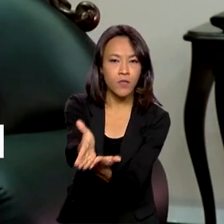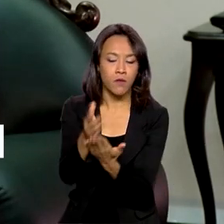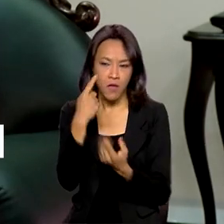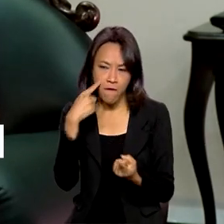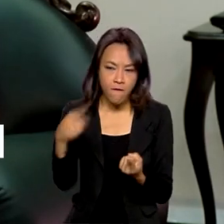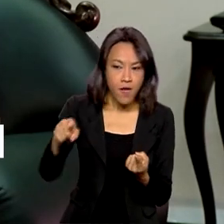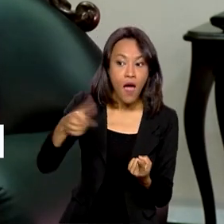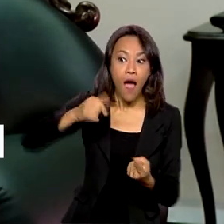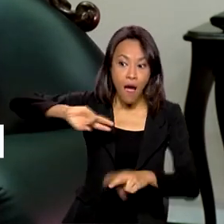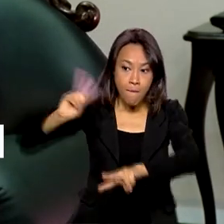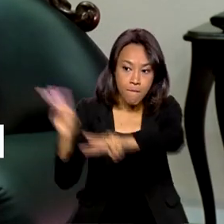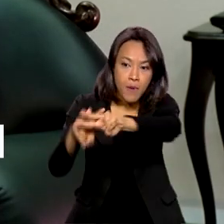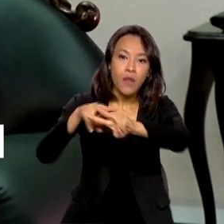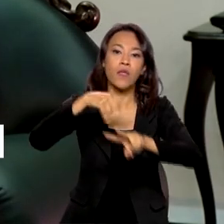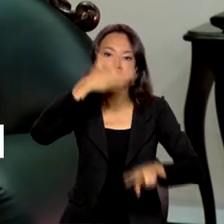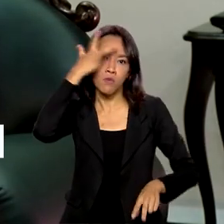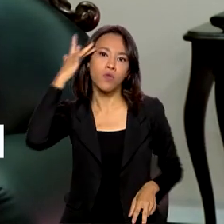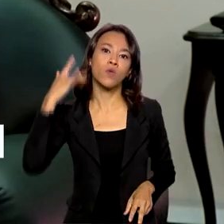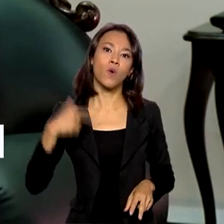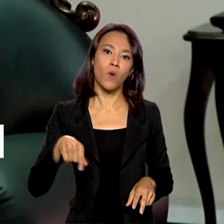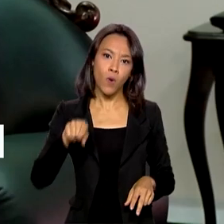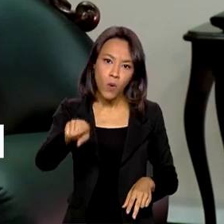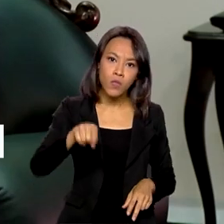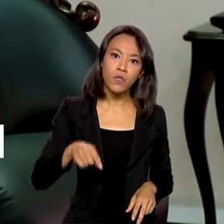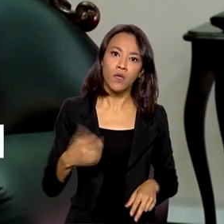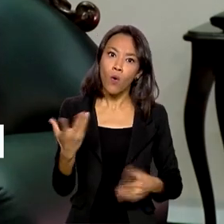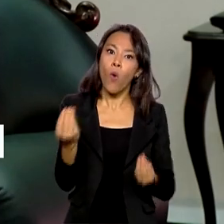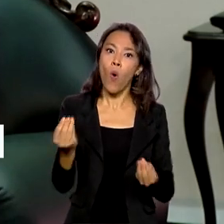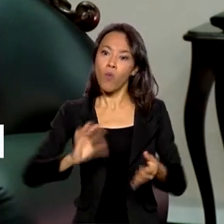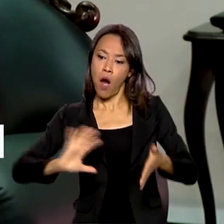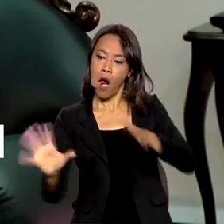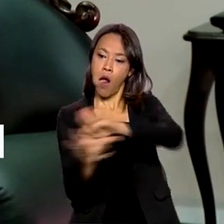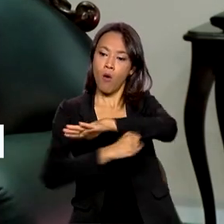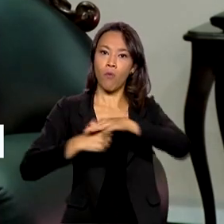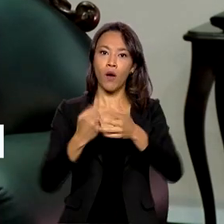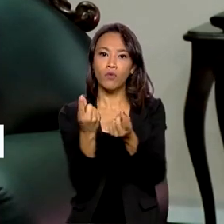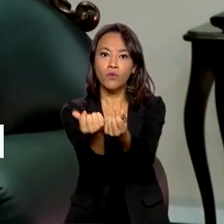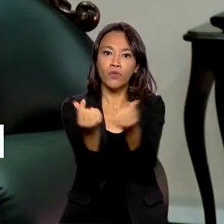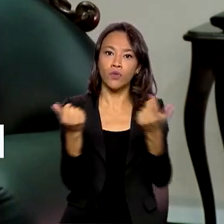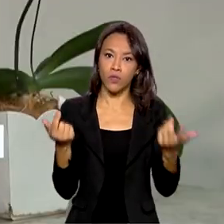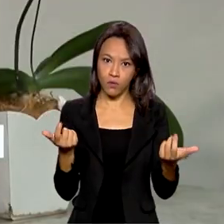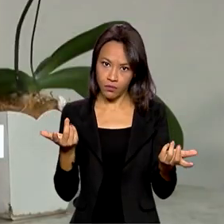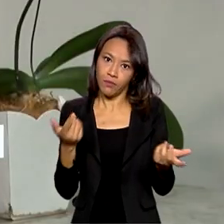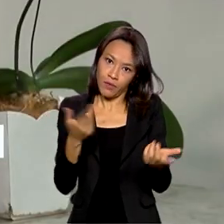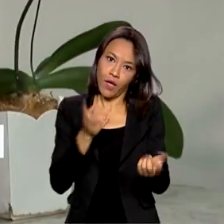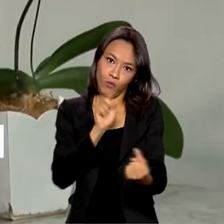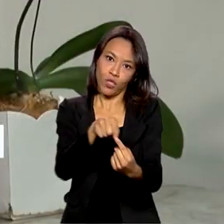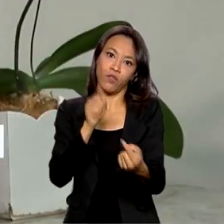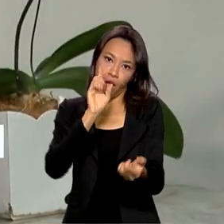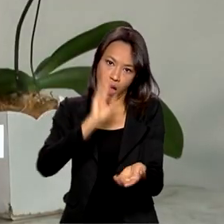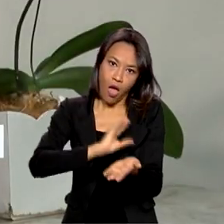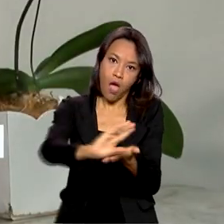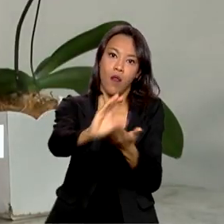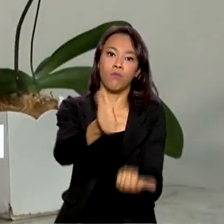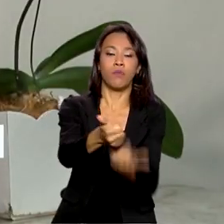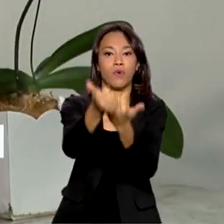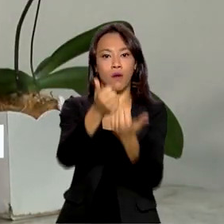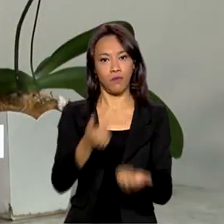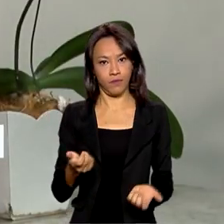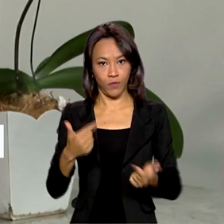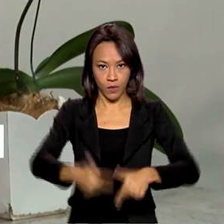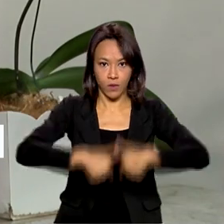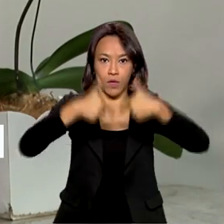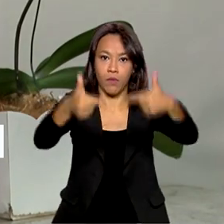buscas prender essas pessoas e responsabilizar quem tira esse dinheiro da finalidade para a qual foi colocada a polícia